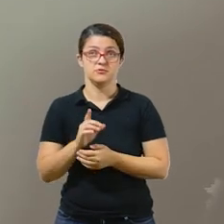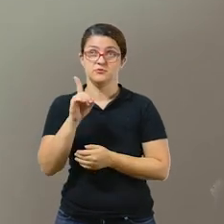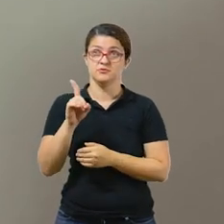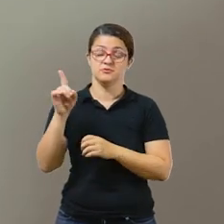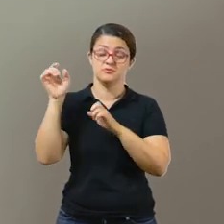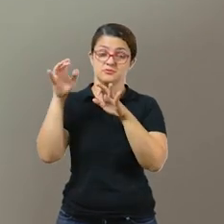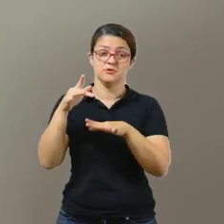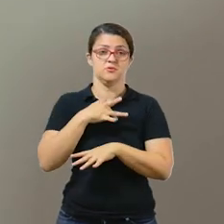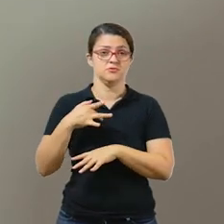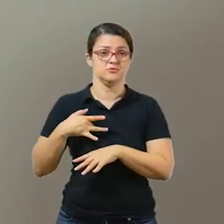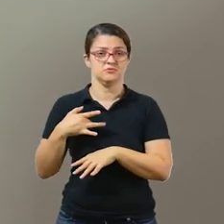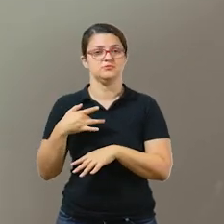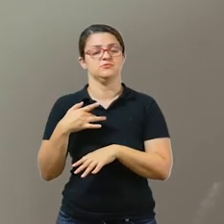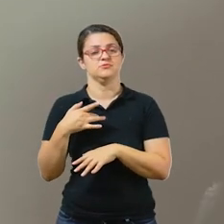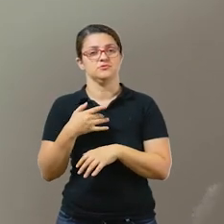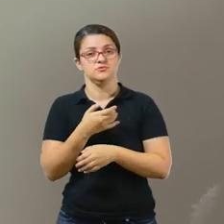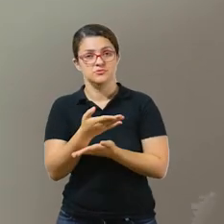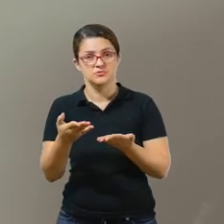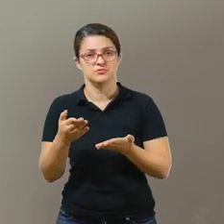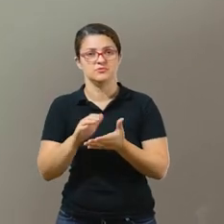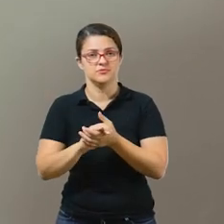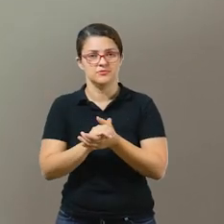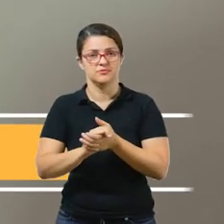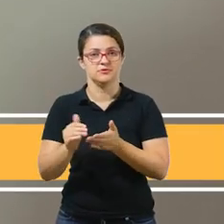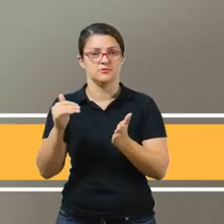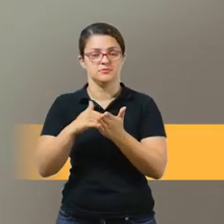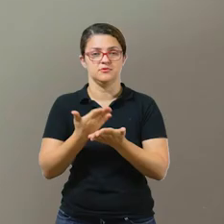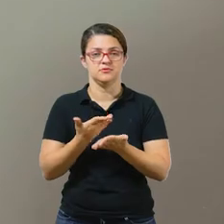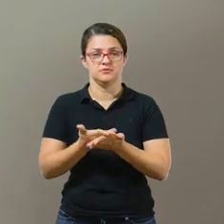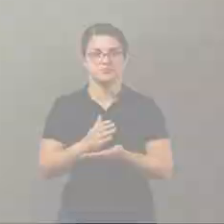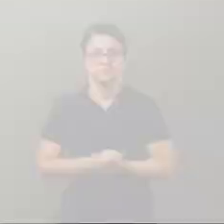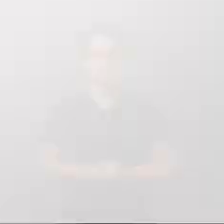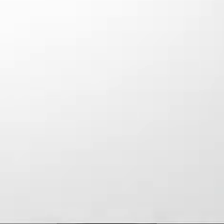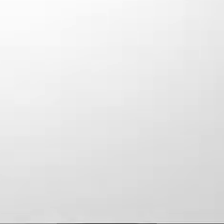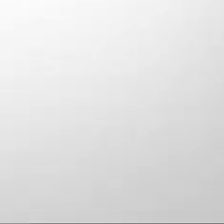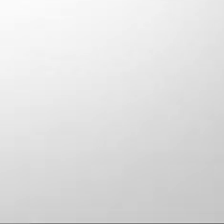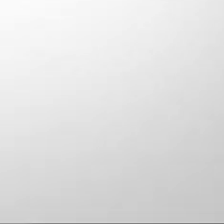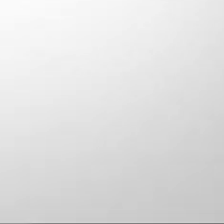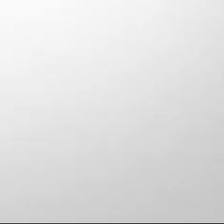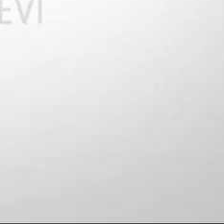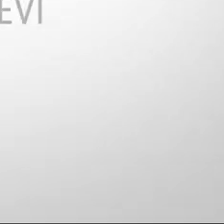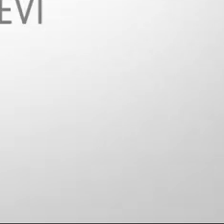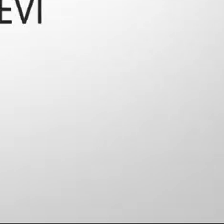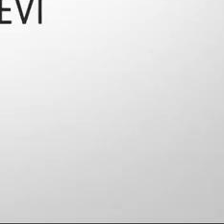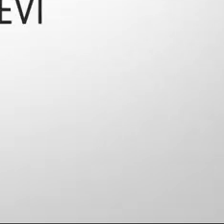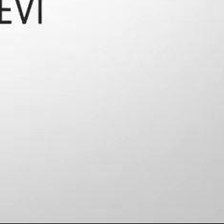ok? Fiquem com Deus, saúde a todos, lavem bem as mãos e até a próxima!